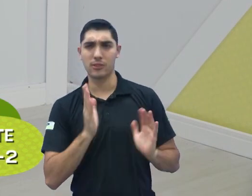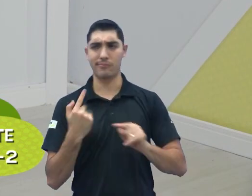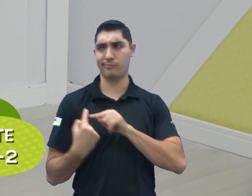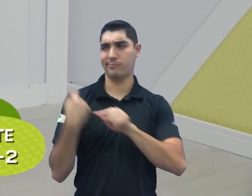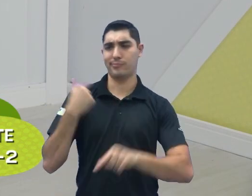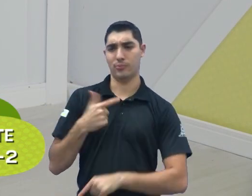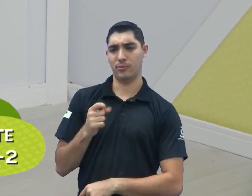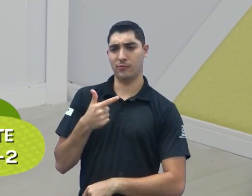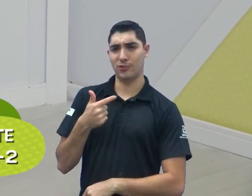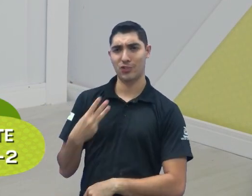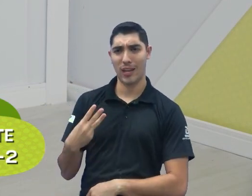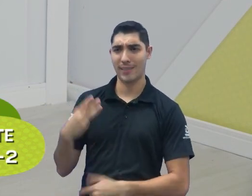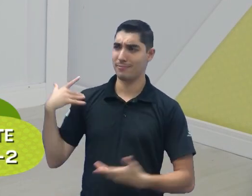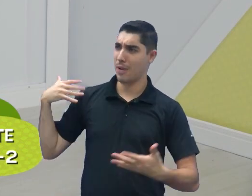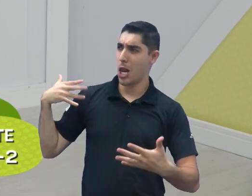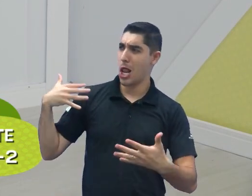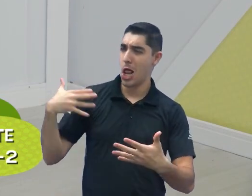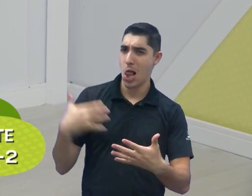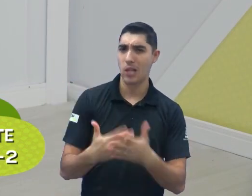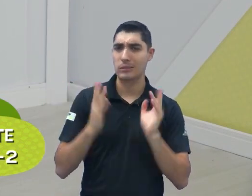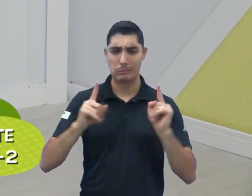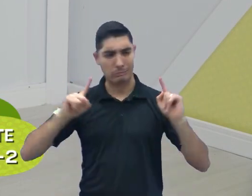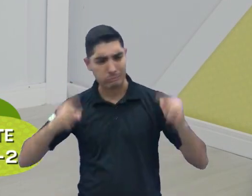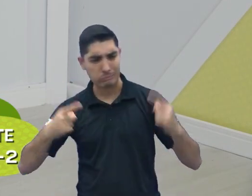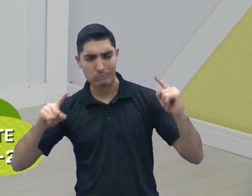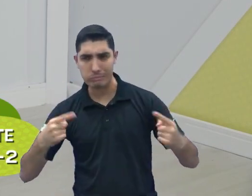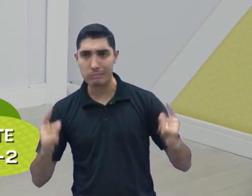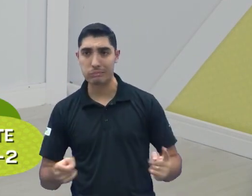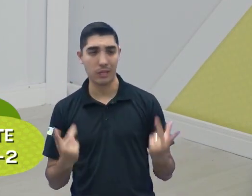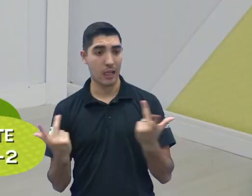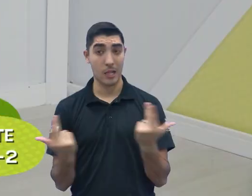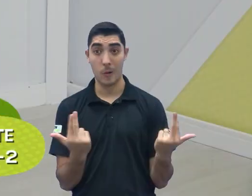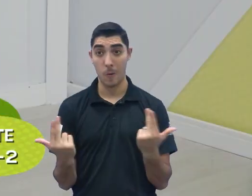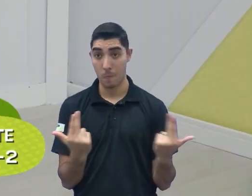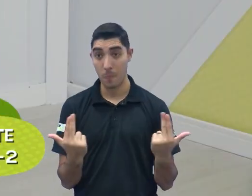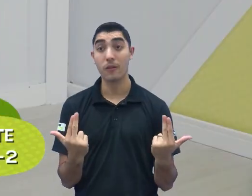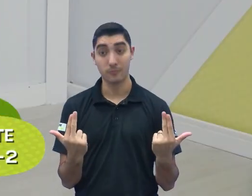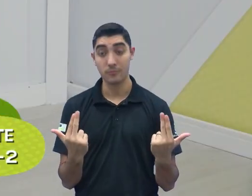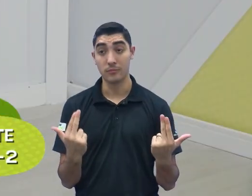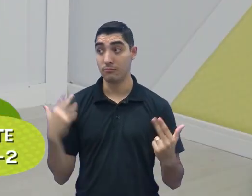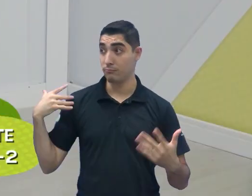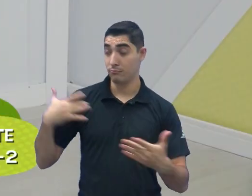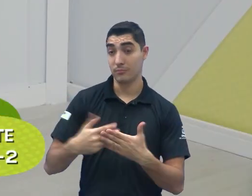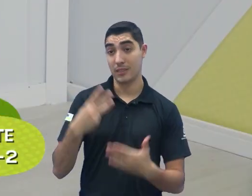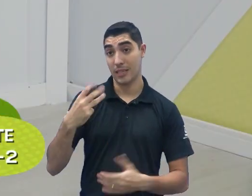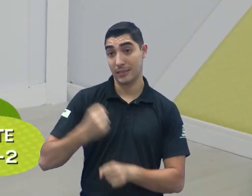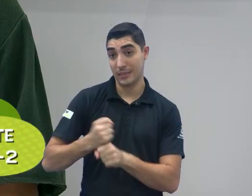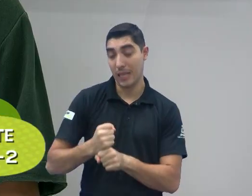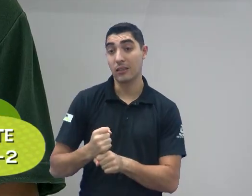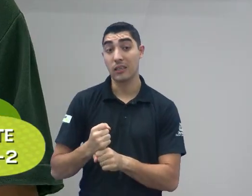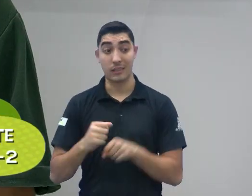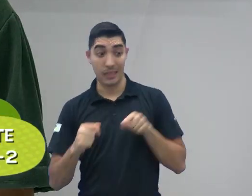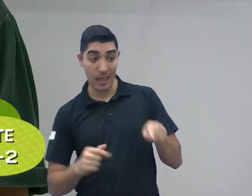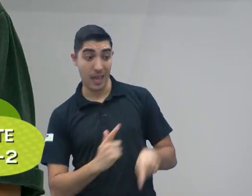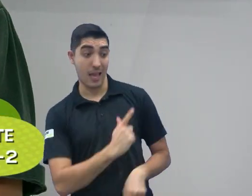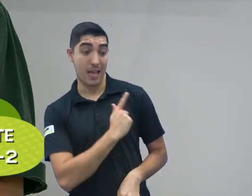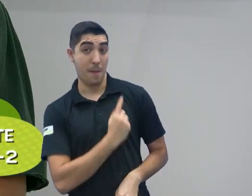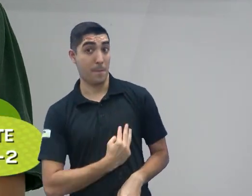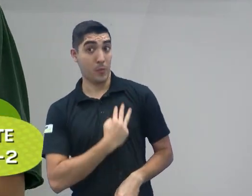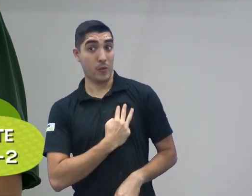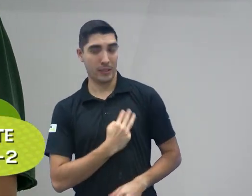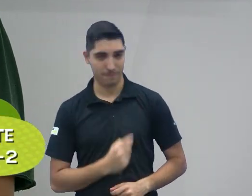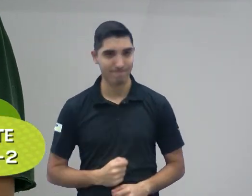já que os times tiveram confrontos decisivos nesses últimos 3 anos, que é o Grêmio Prudente, hein, João? É verdade, Vieira. O Grêmio